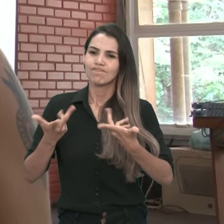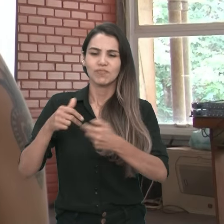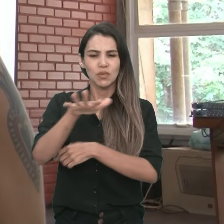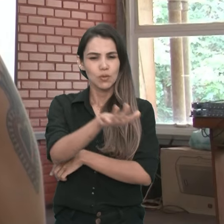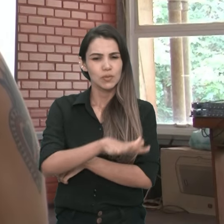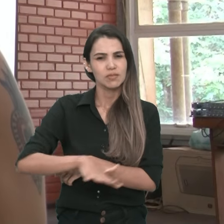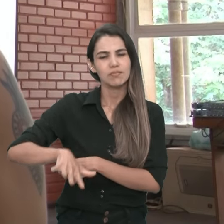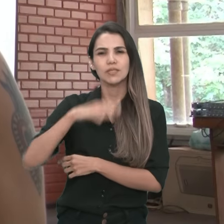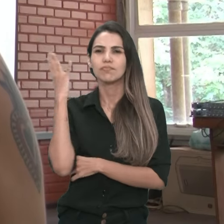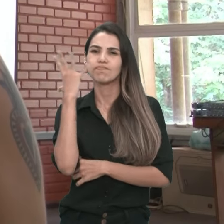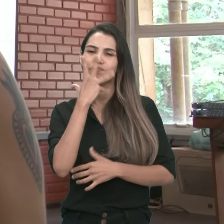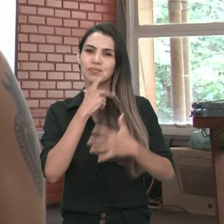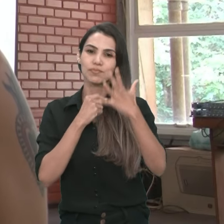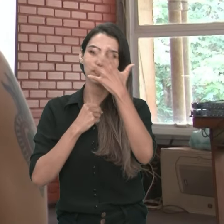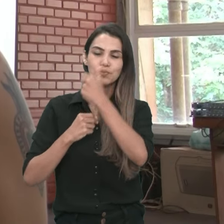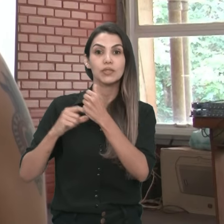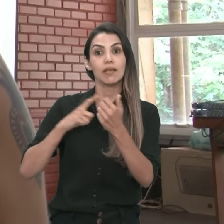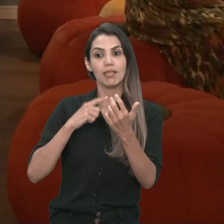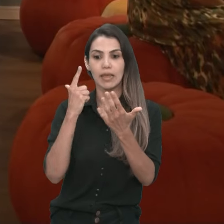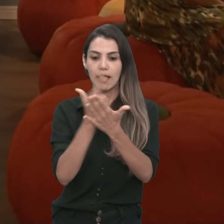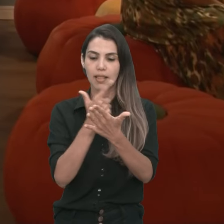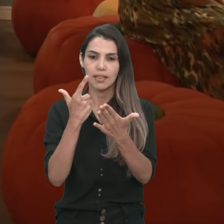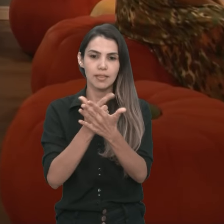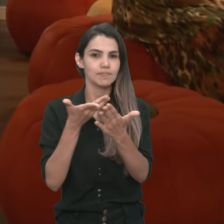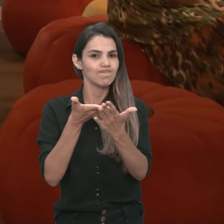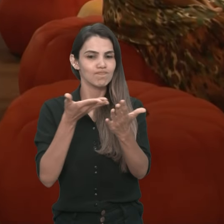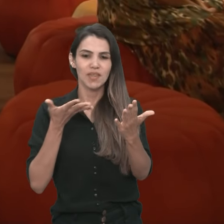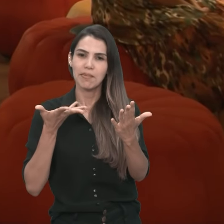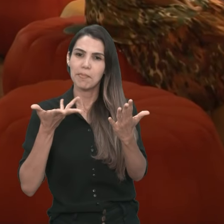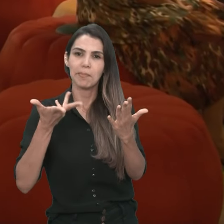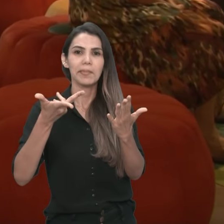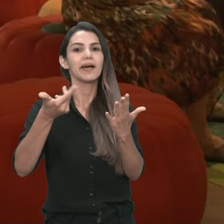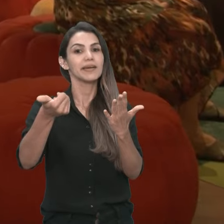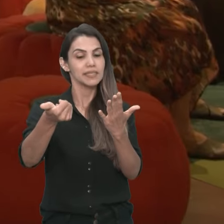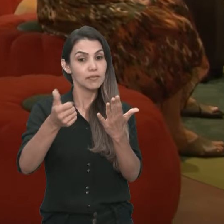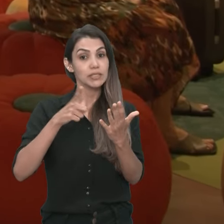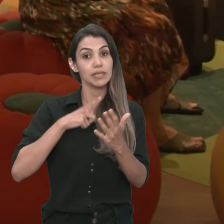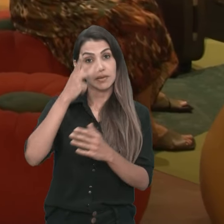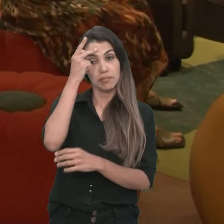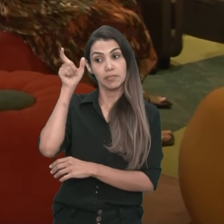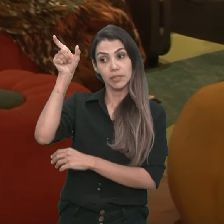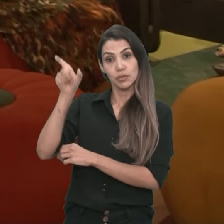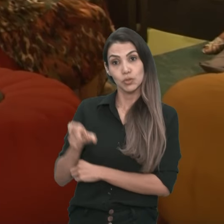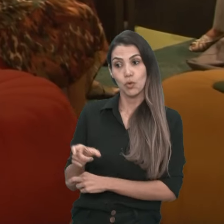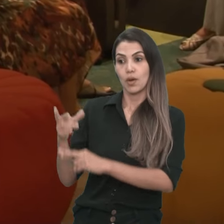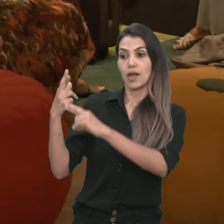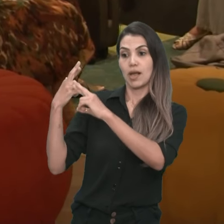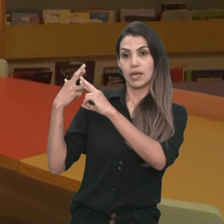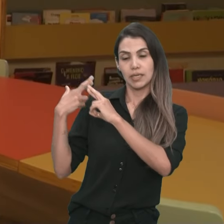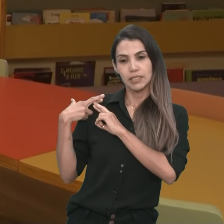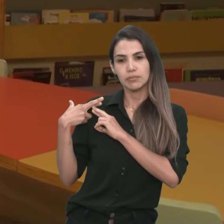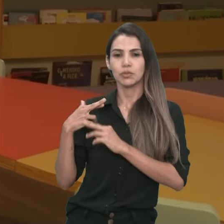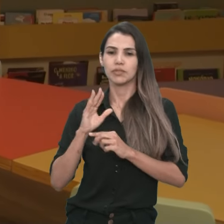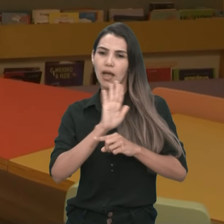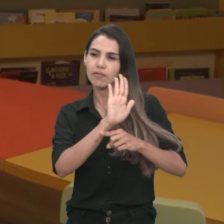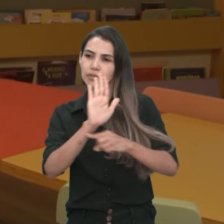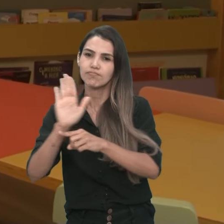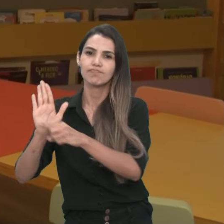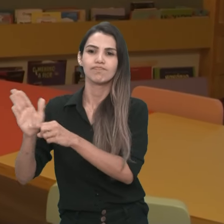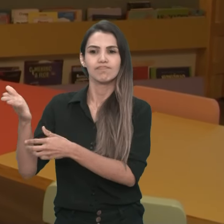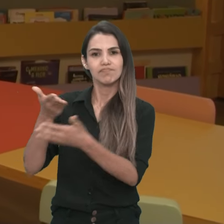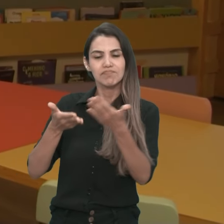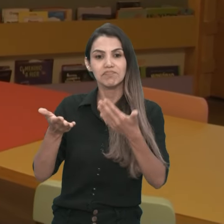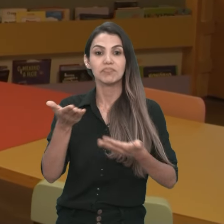bonito que vai receber um acervo excelente que terá uma bibliotecária à sua frente conduzindo as atividades então é um conjunto